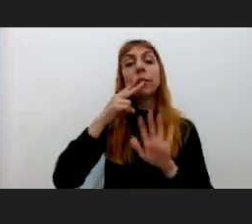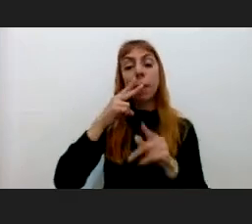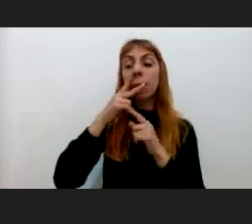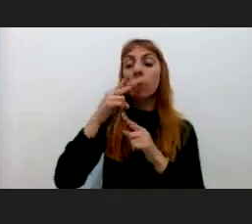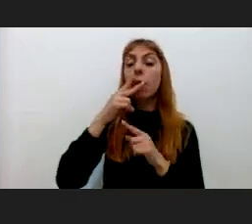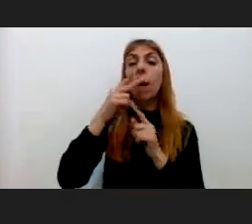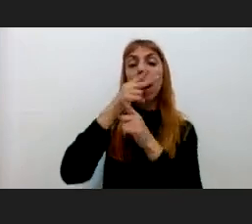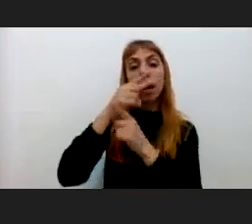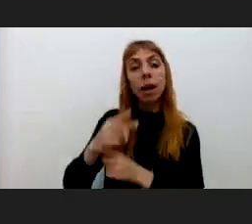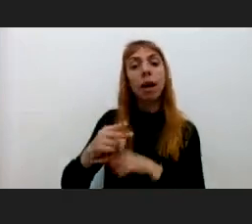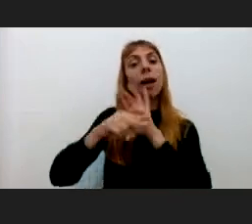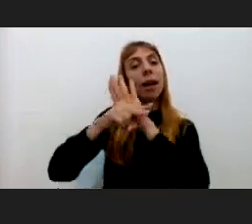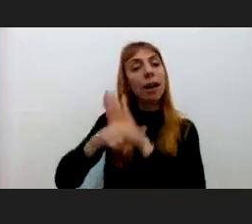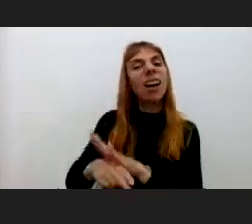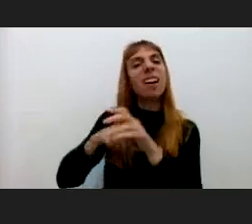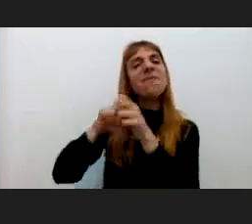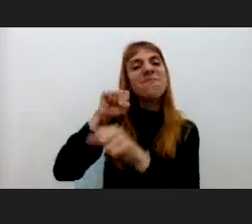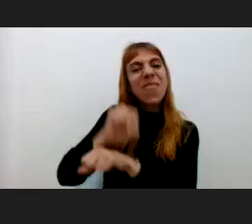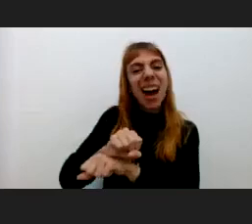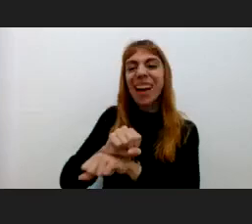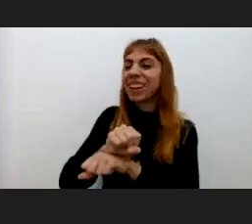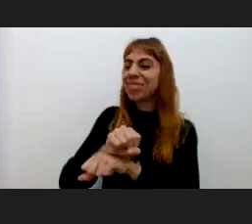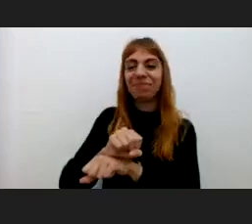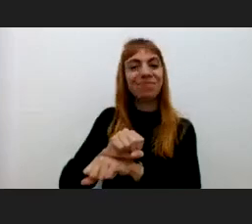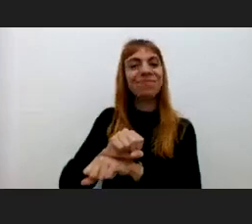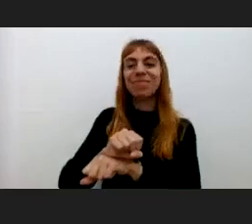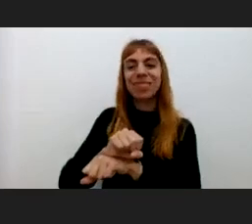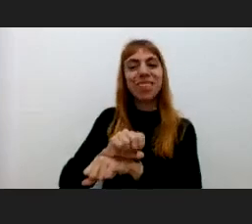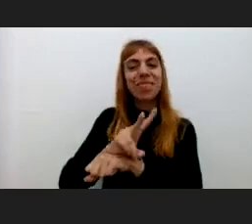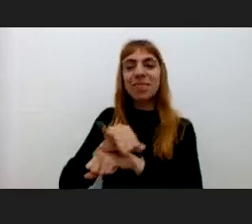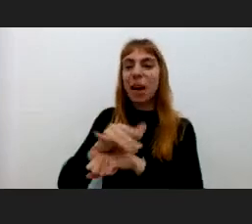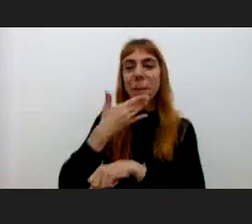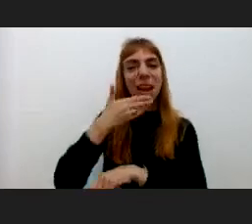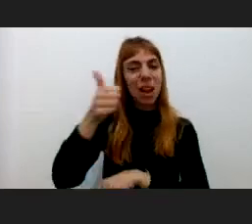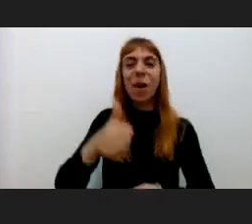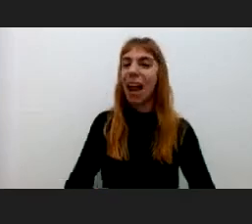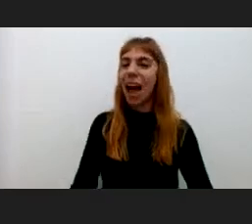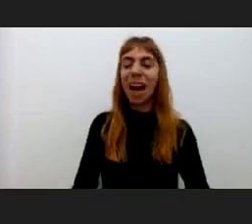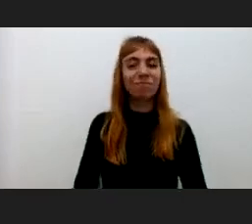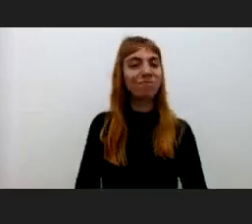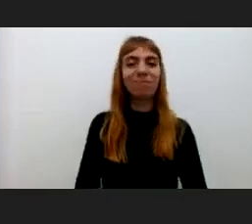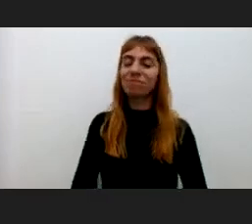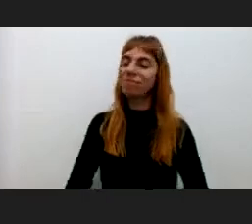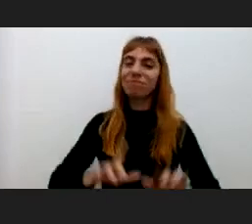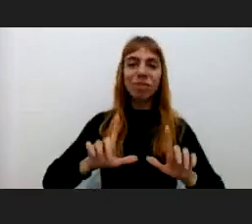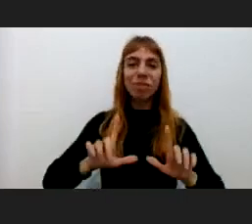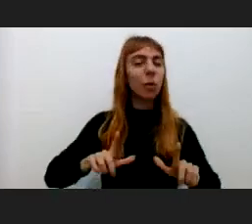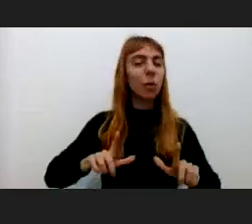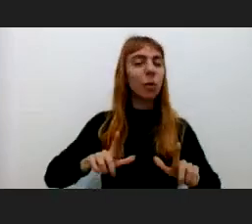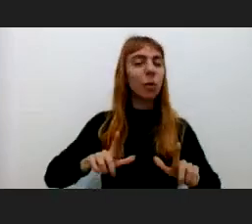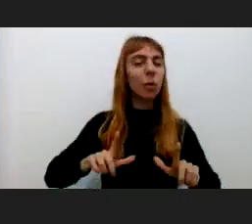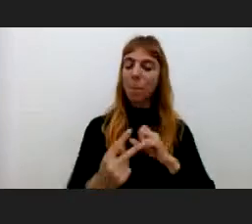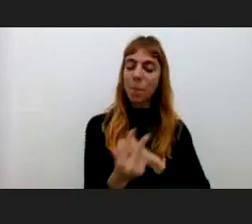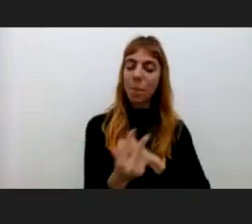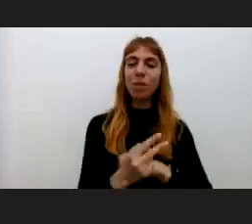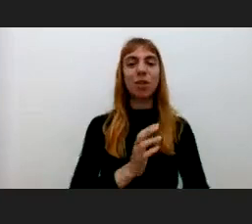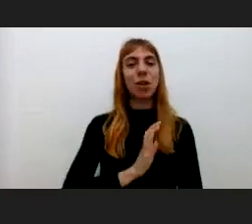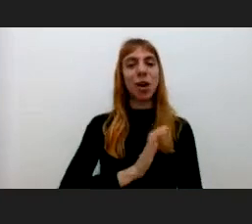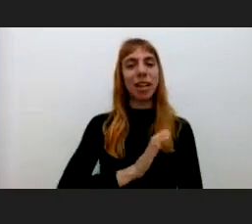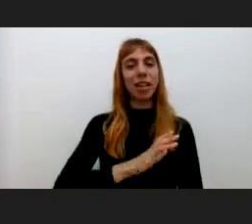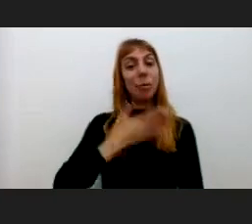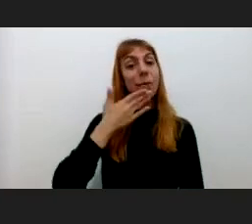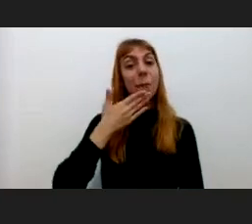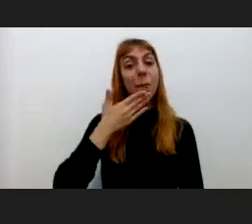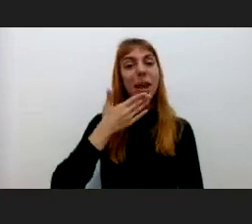se uma pessoa fuma, que ela pode fazer para proteger o seu coração de ter um infarto. Se você para